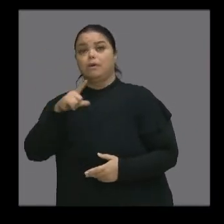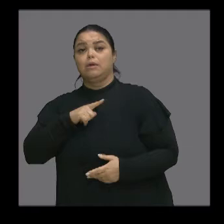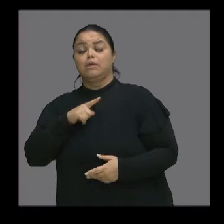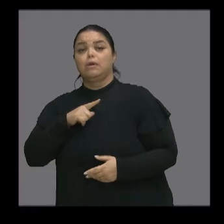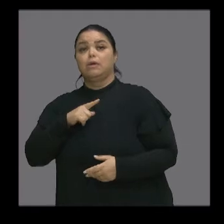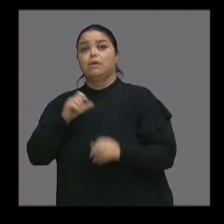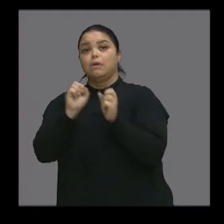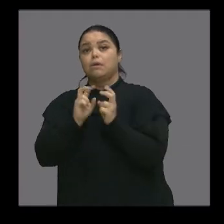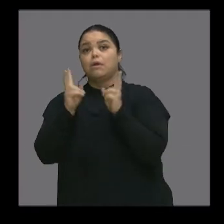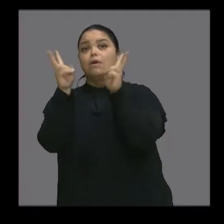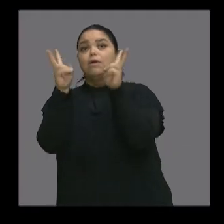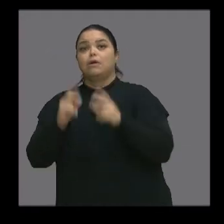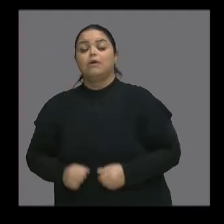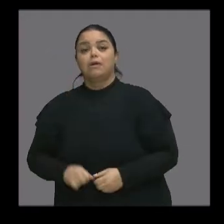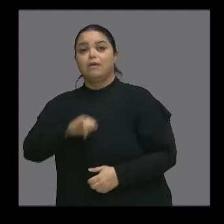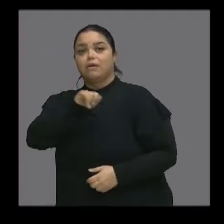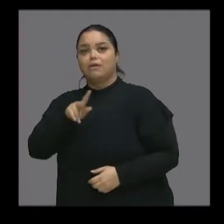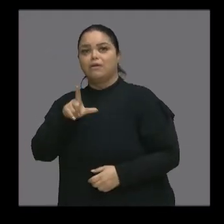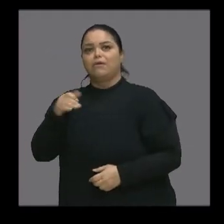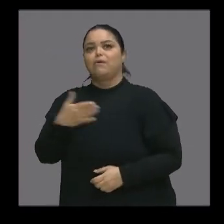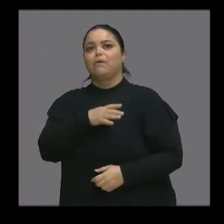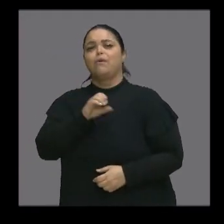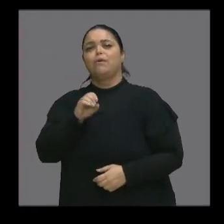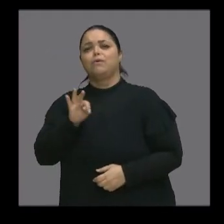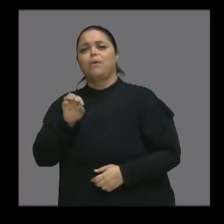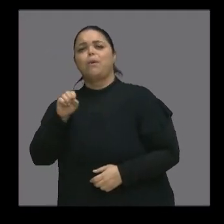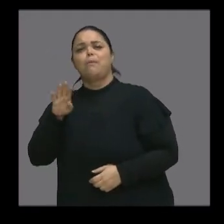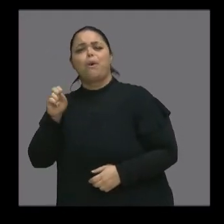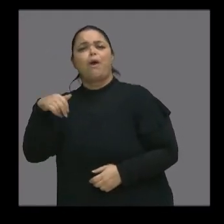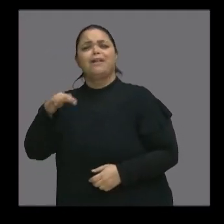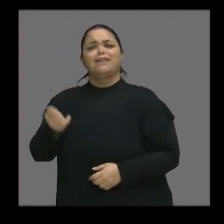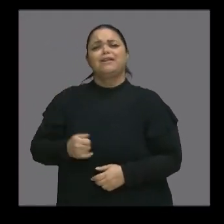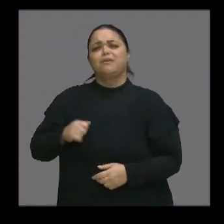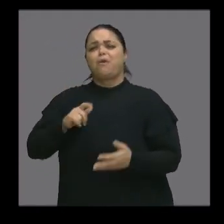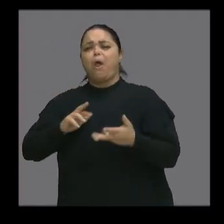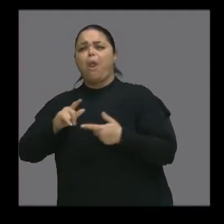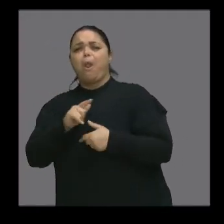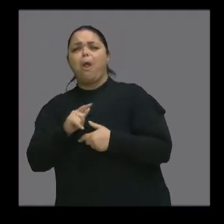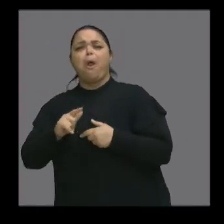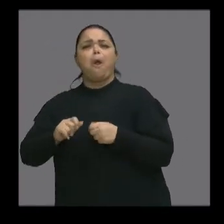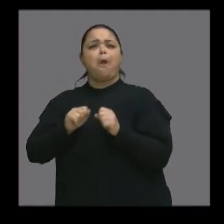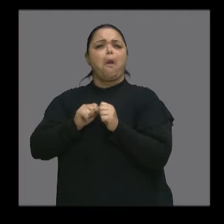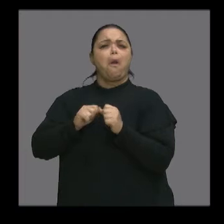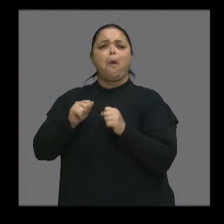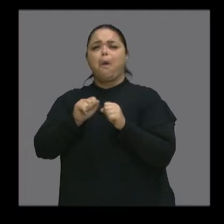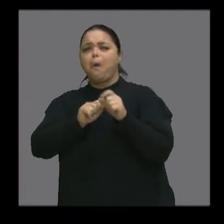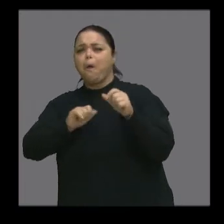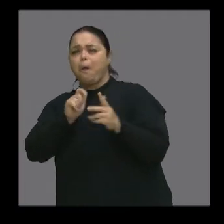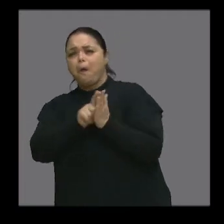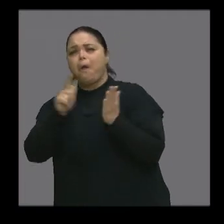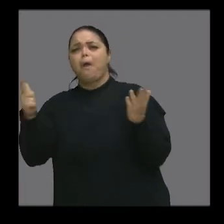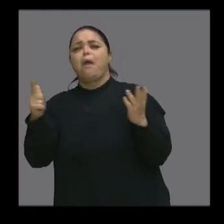Vanguarda, que foi o Júlio Ottoboni. Trabalhou em vários jornais, Folha de São Paulo, Estadão,